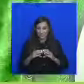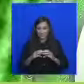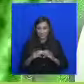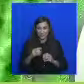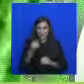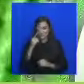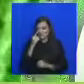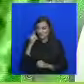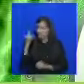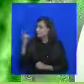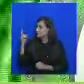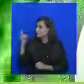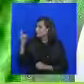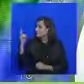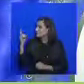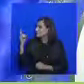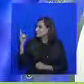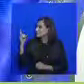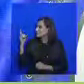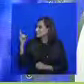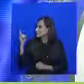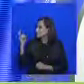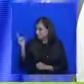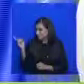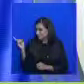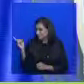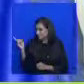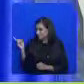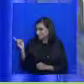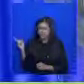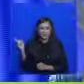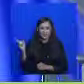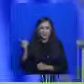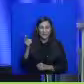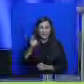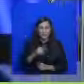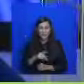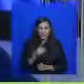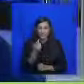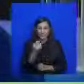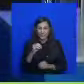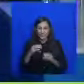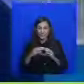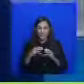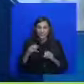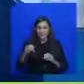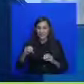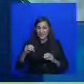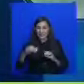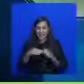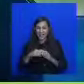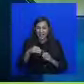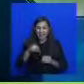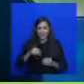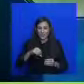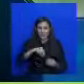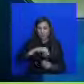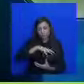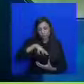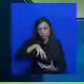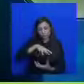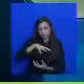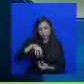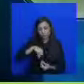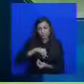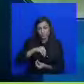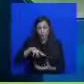Bola posicionada, valendo! E novamente as 10 bolas numeradas de 0 a 9, girando, sendo